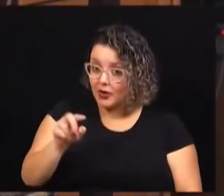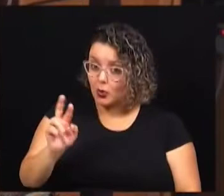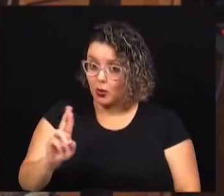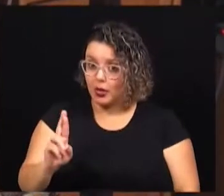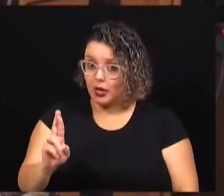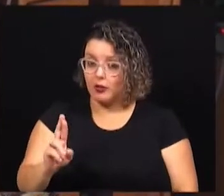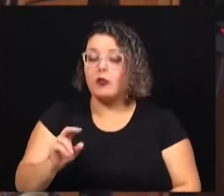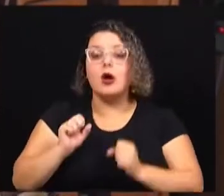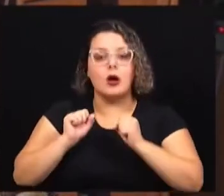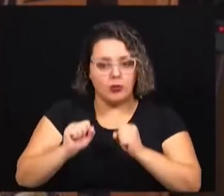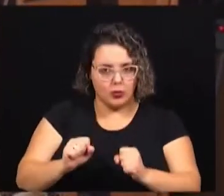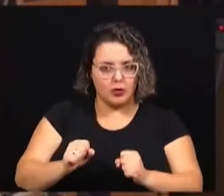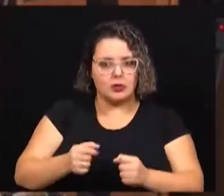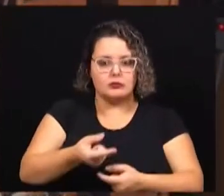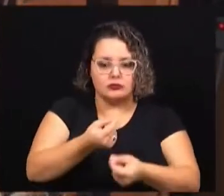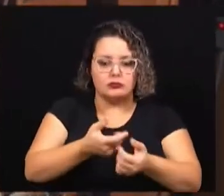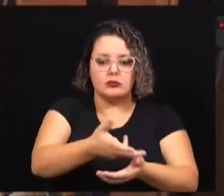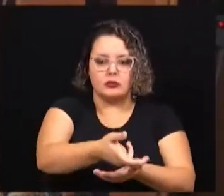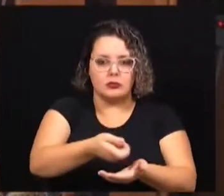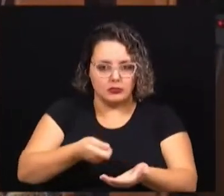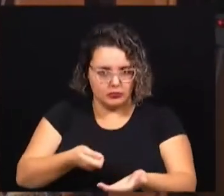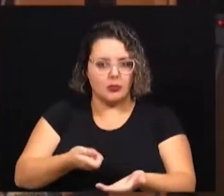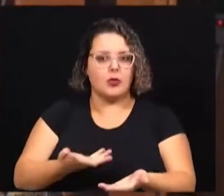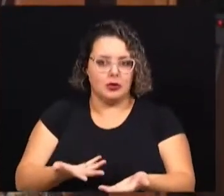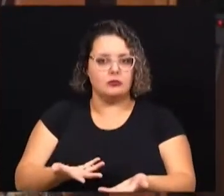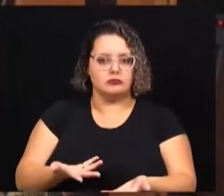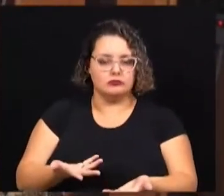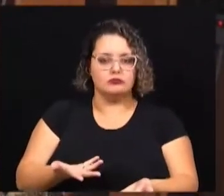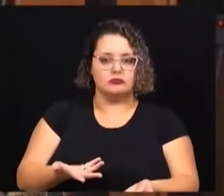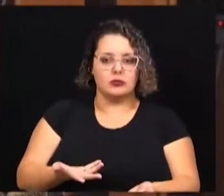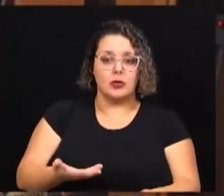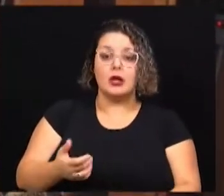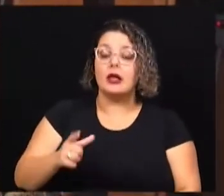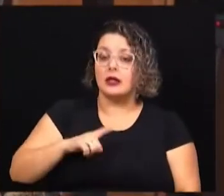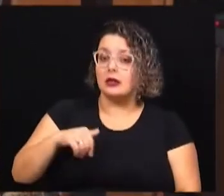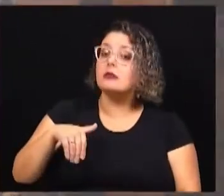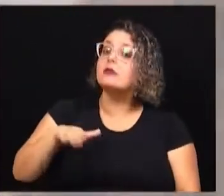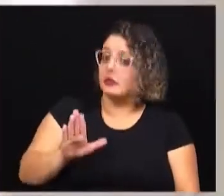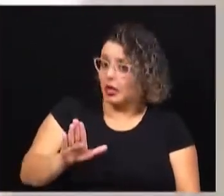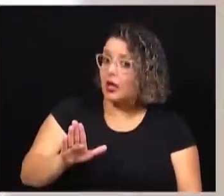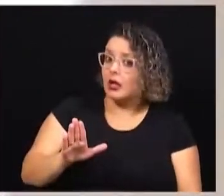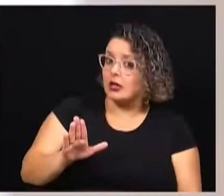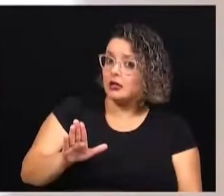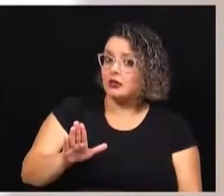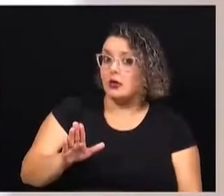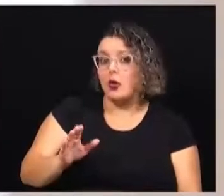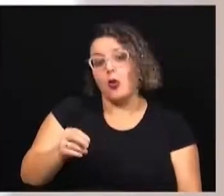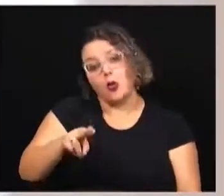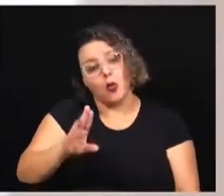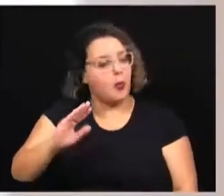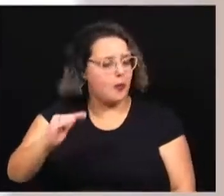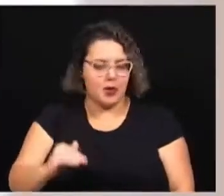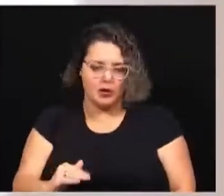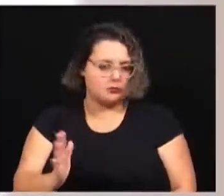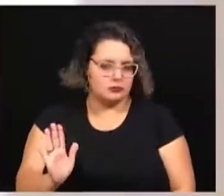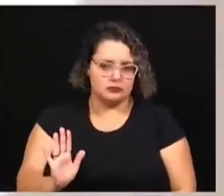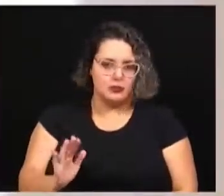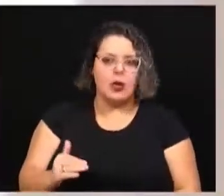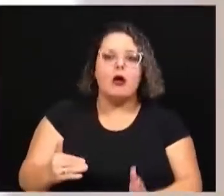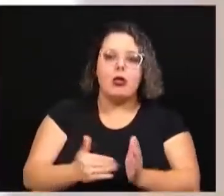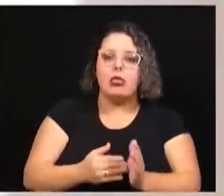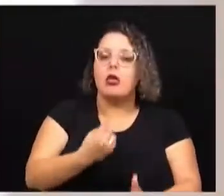R$1.000 vai poder estar sacando esse valor. Então, assim, quem tem mais do que isso, ou menos, independente,